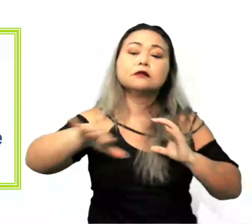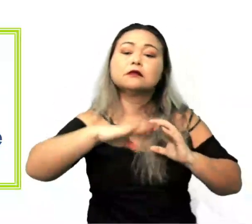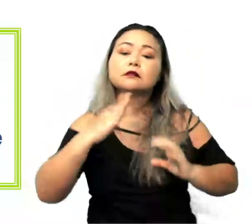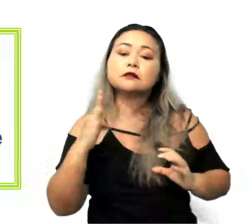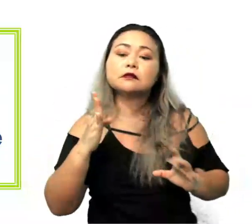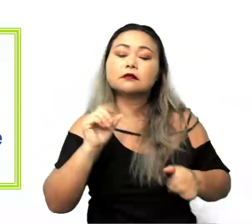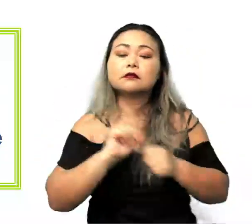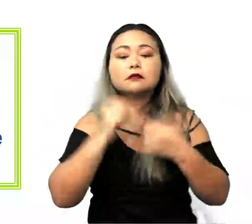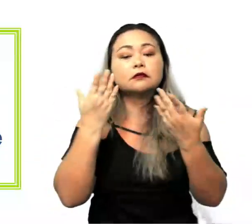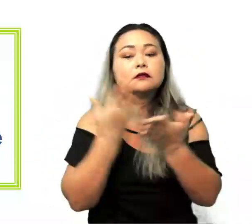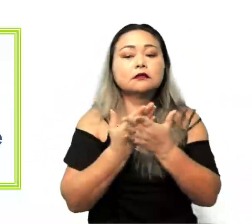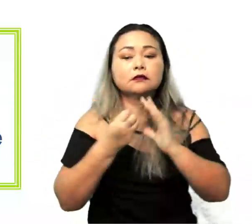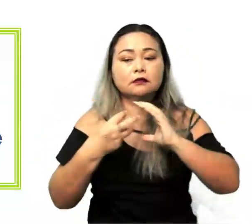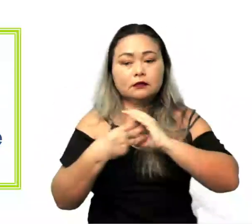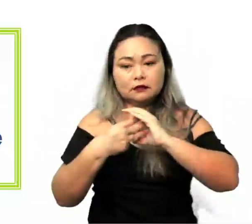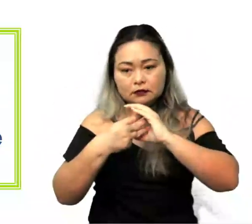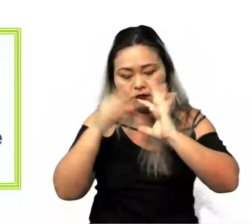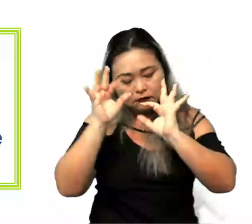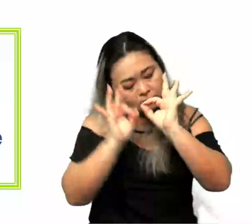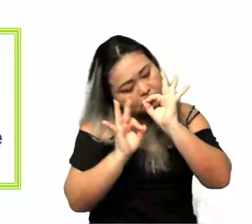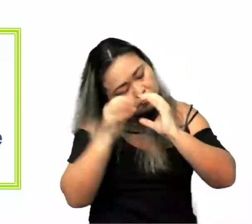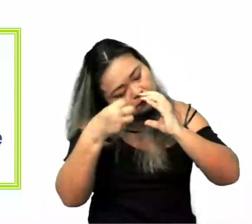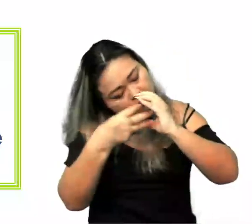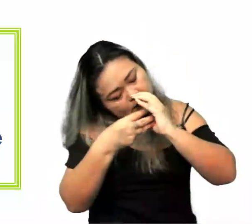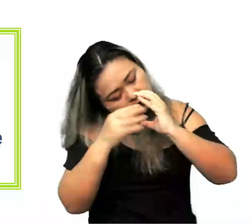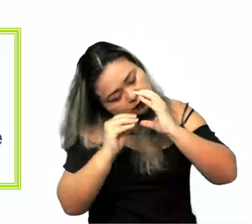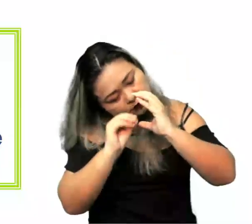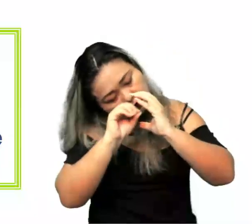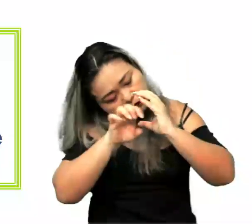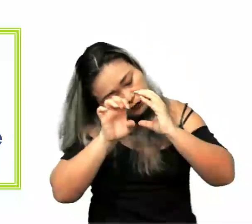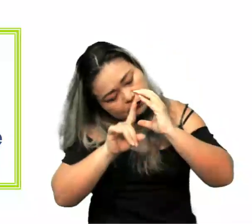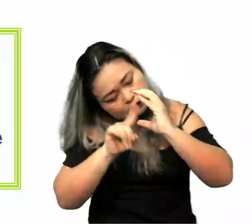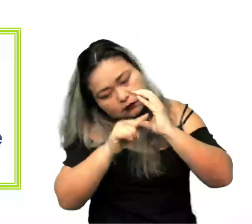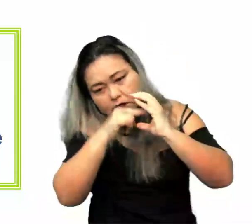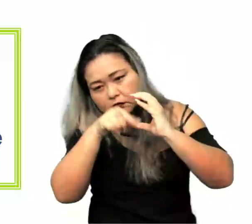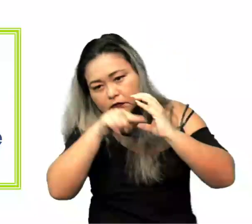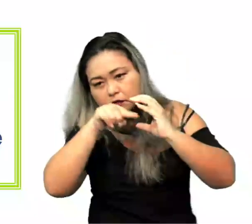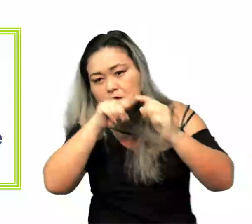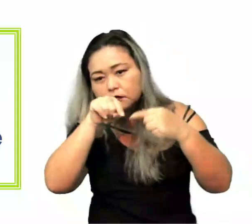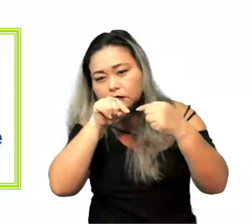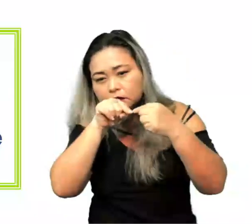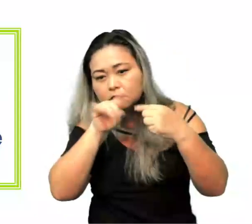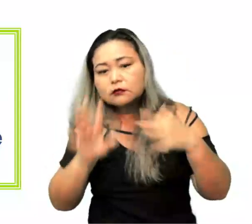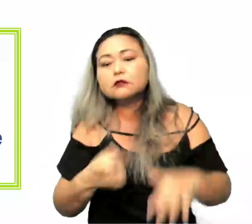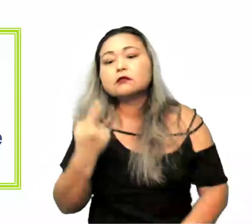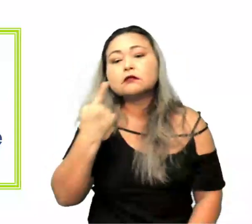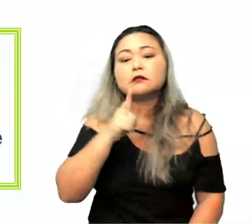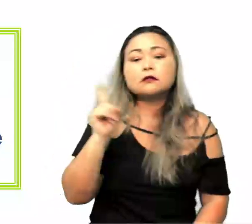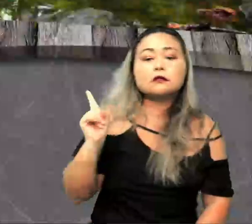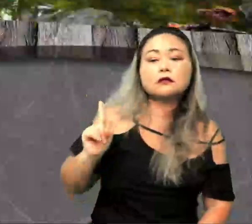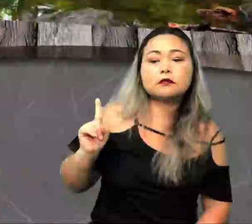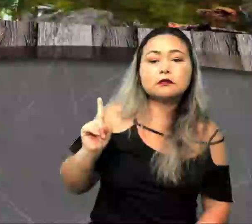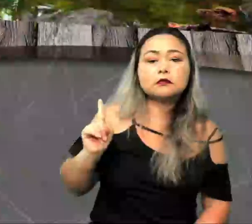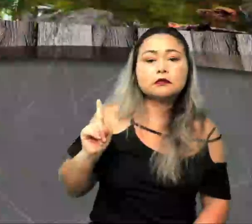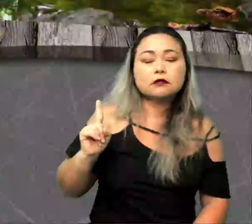biologia que estuda a célula ao nível de constituição, estrutura e função. Olha aqui para mim.